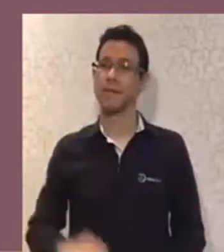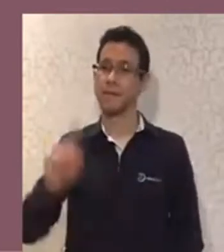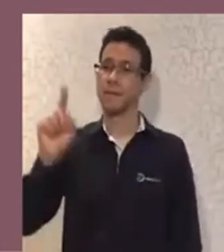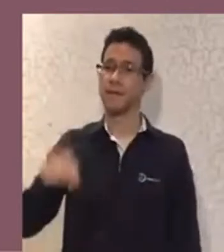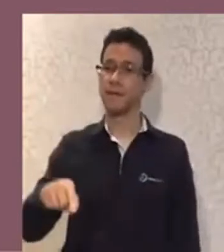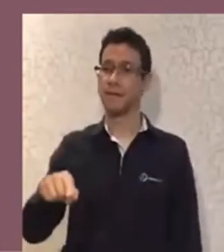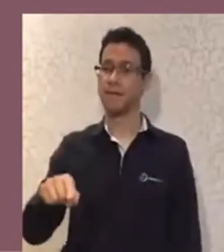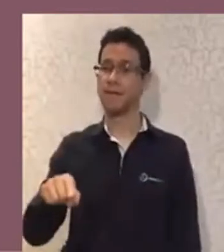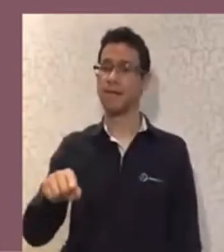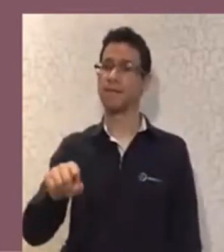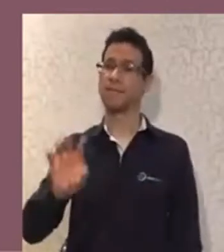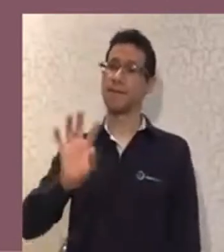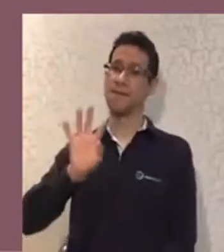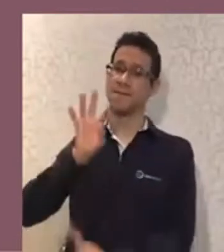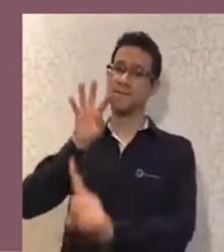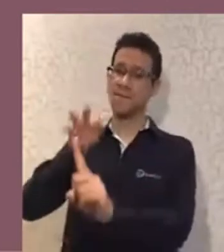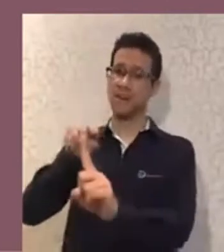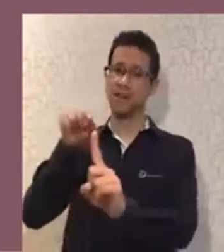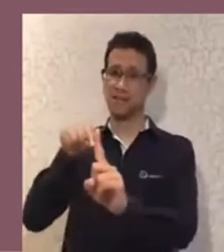referência para a ação.